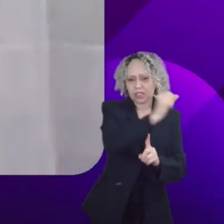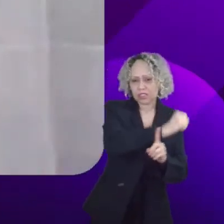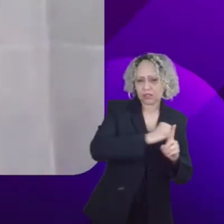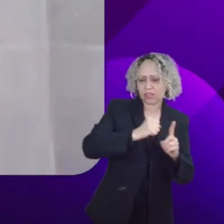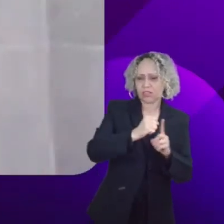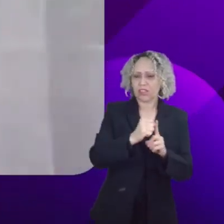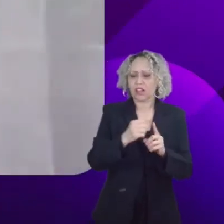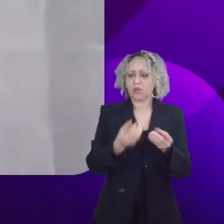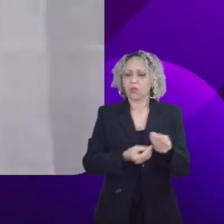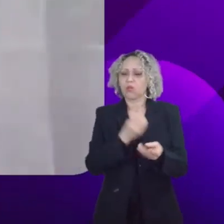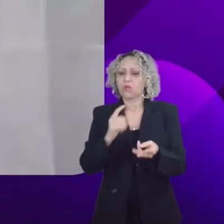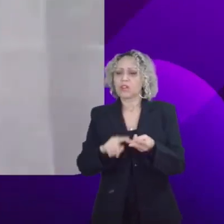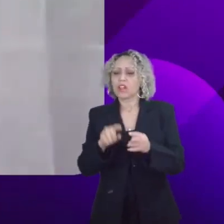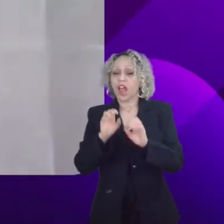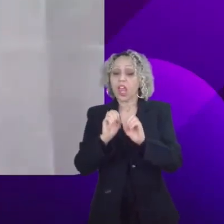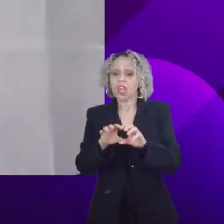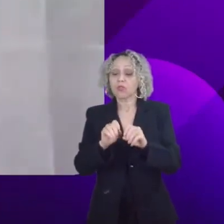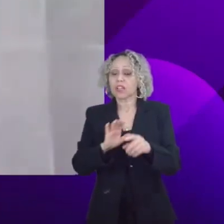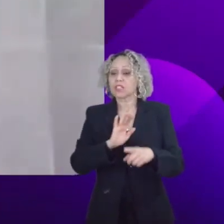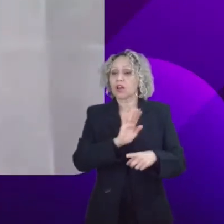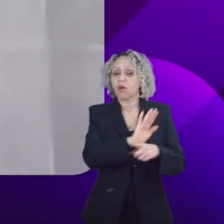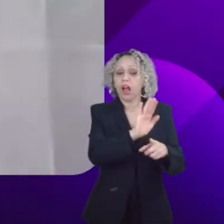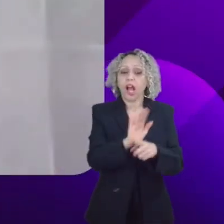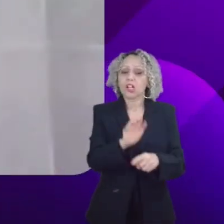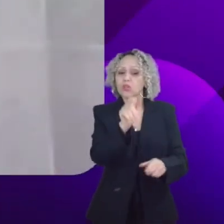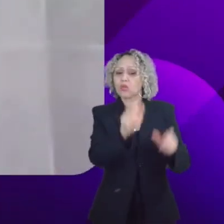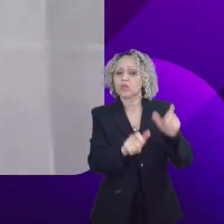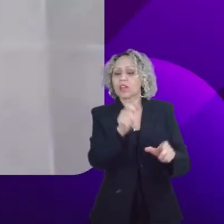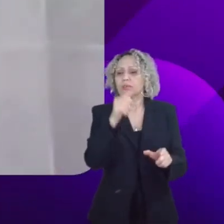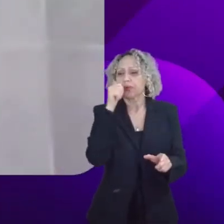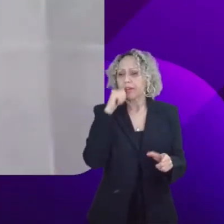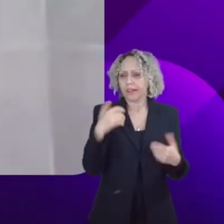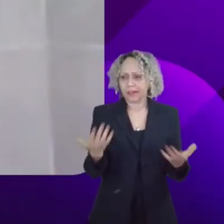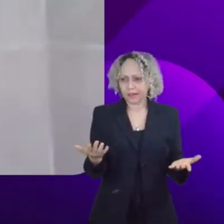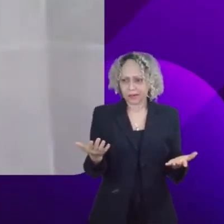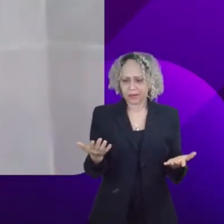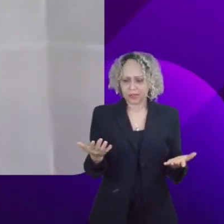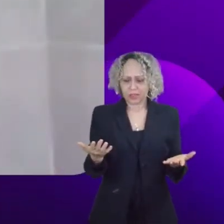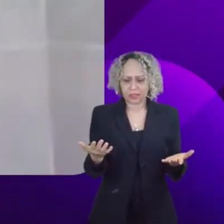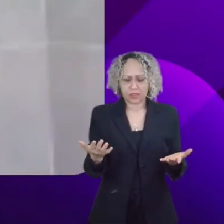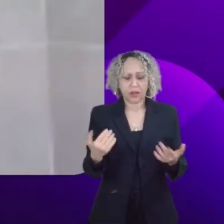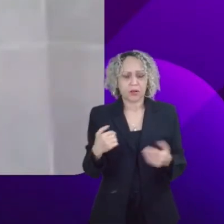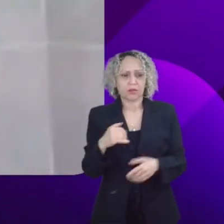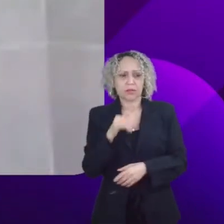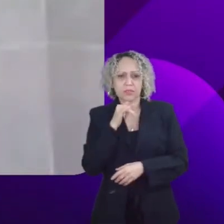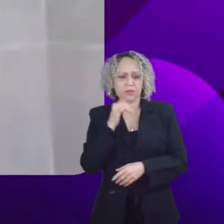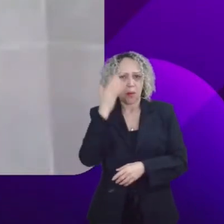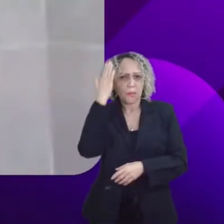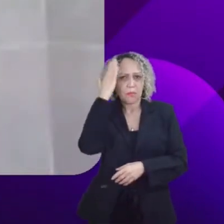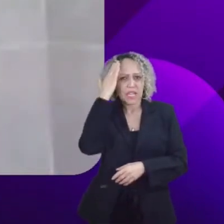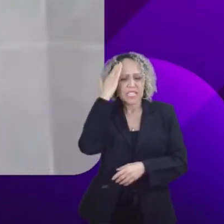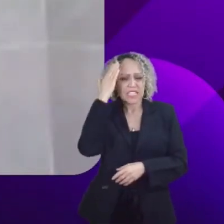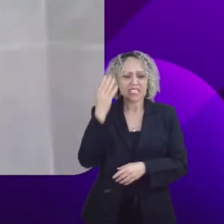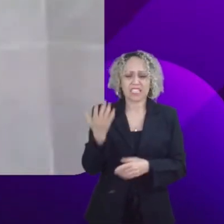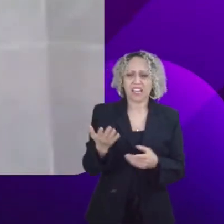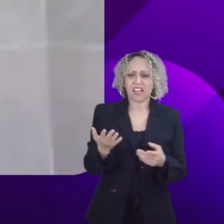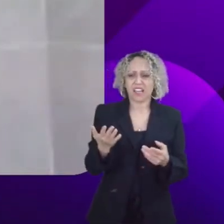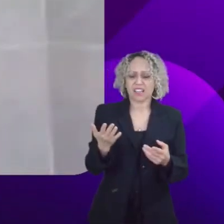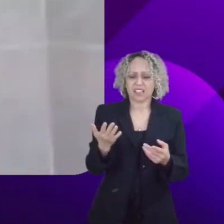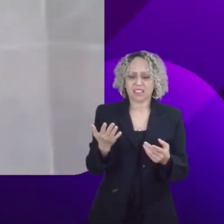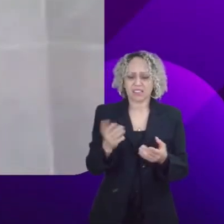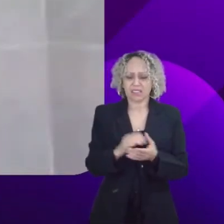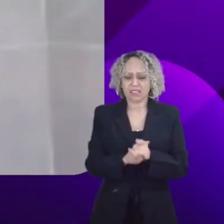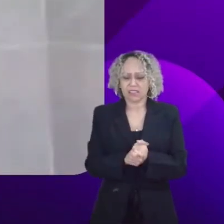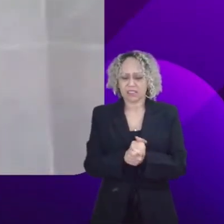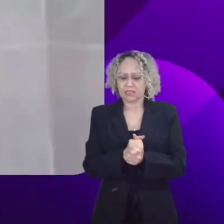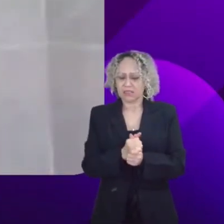a educação contribui. Porque não é só pensar as ações para combater a violência física quando